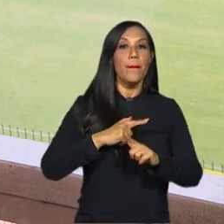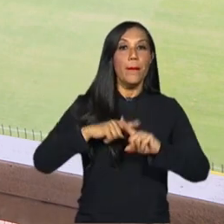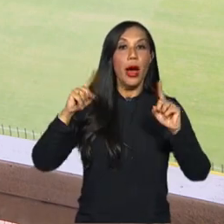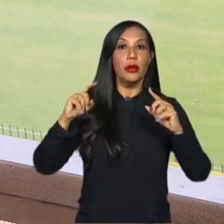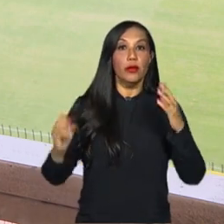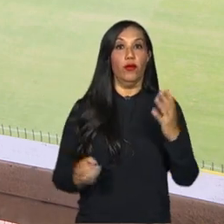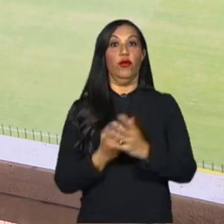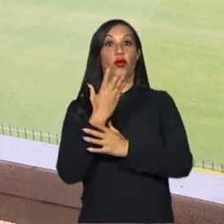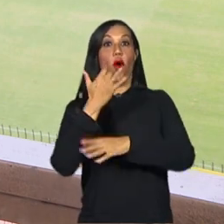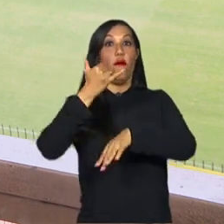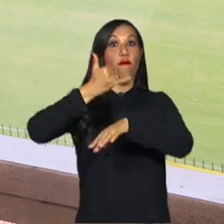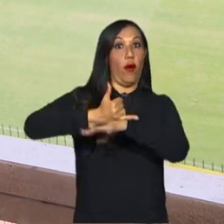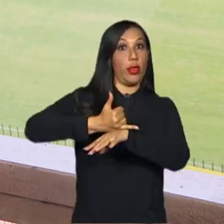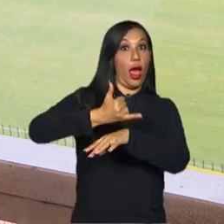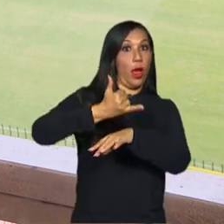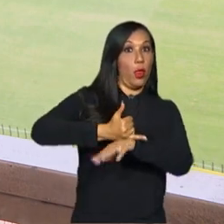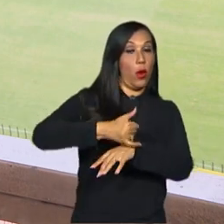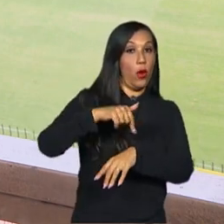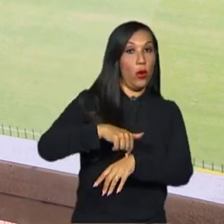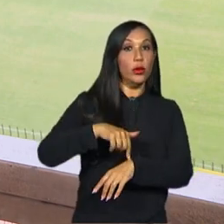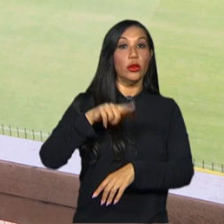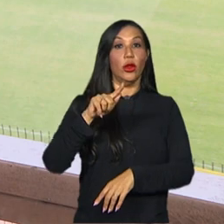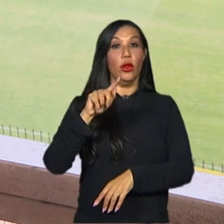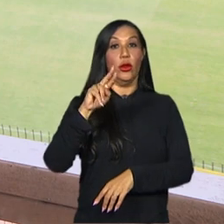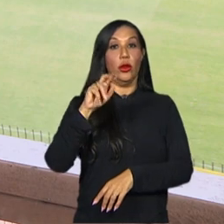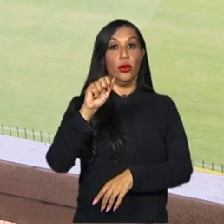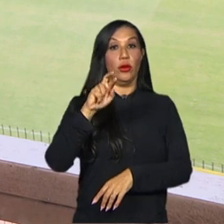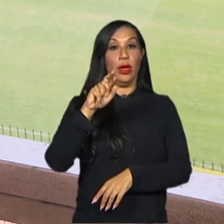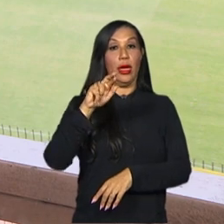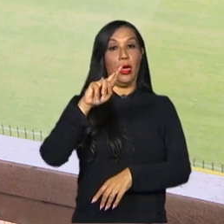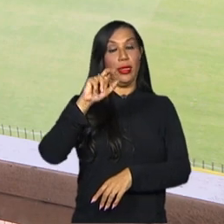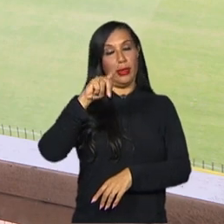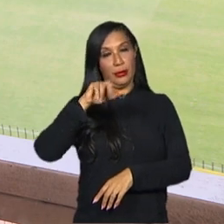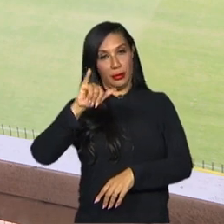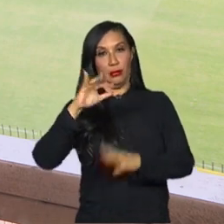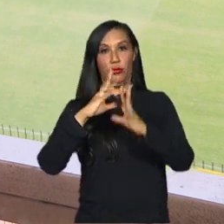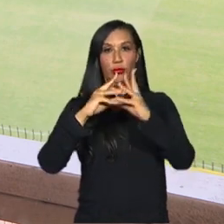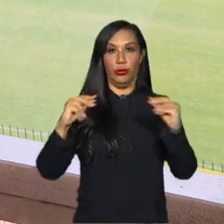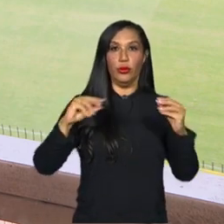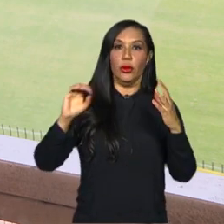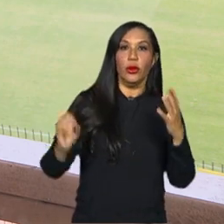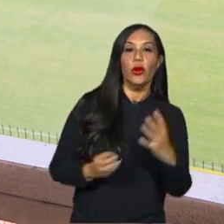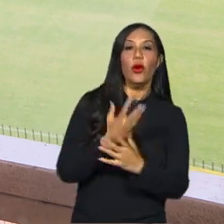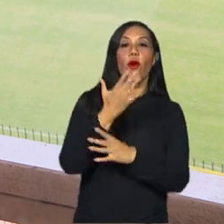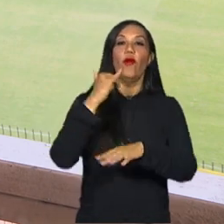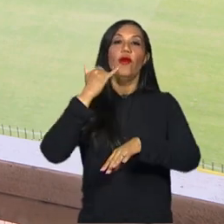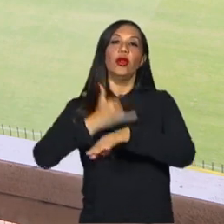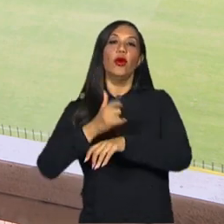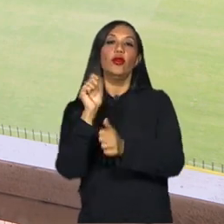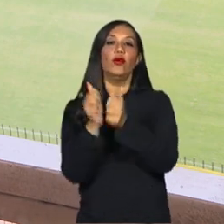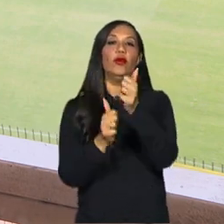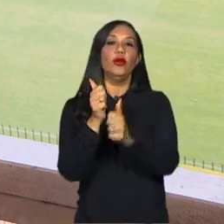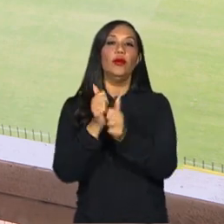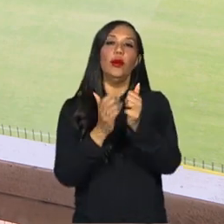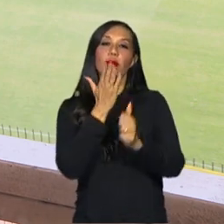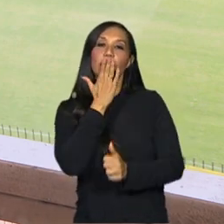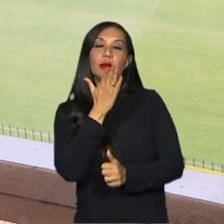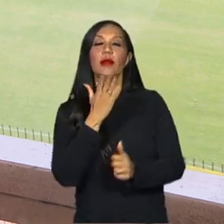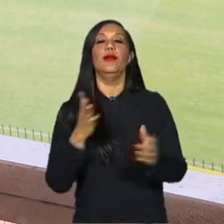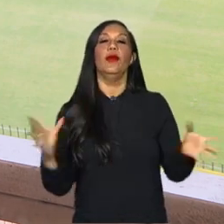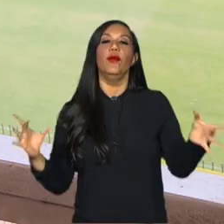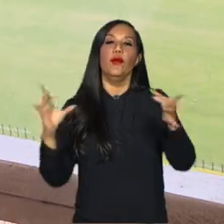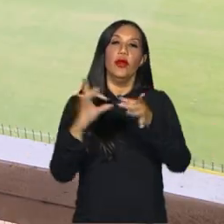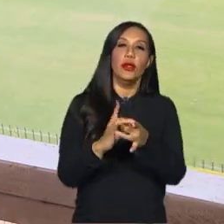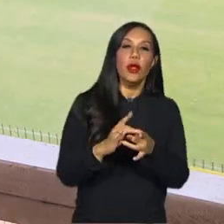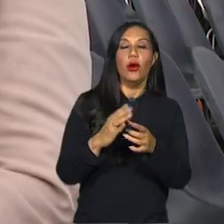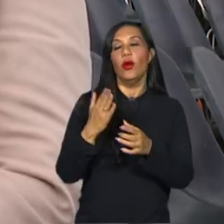fundou o Volta Redonda, o Guarani foi extinto e criou-se o Volta Redonda Futebol Clube nessa fusão com o